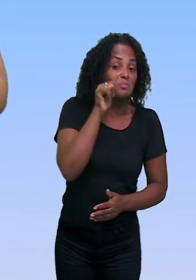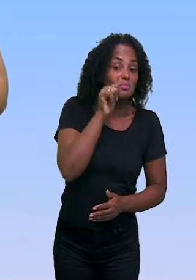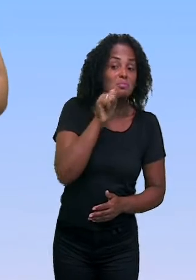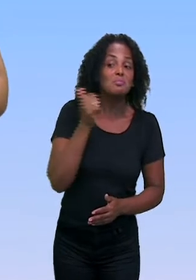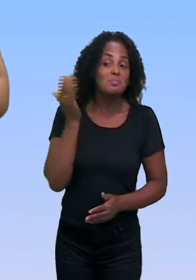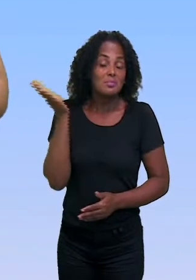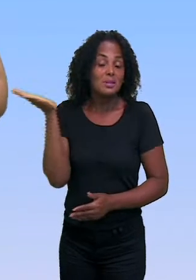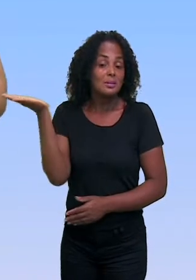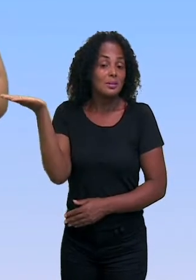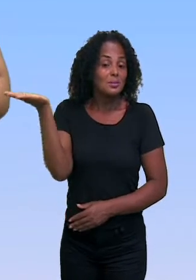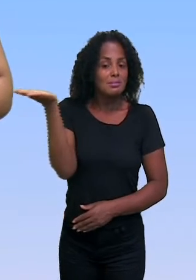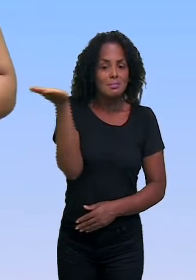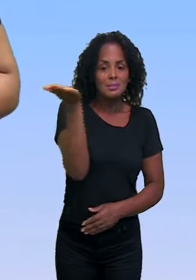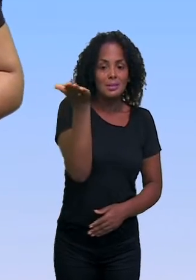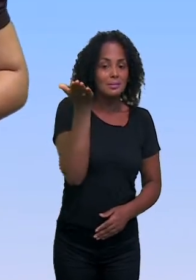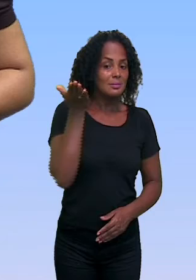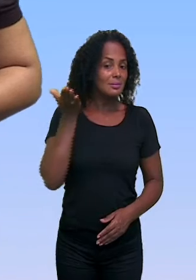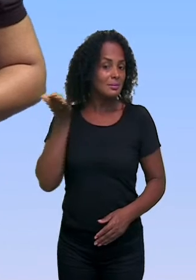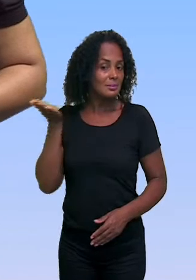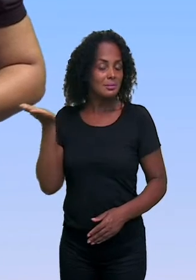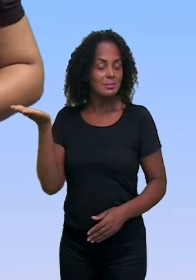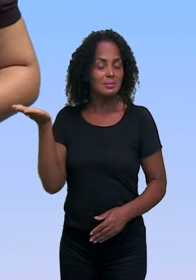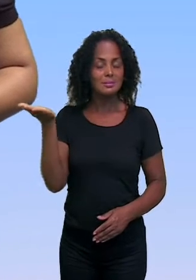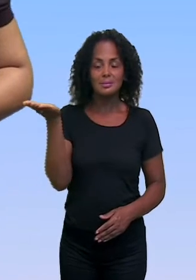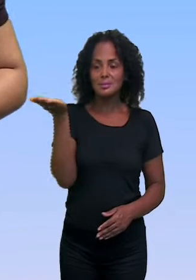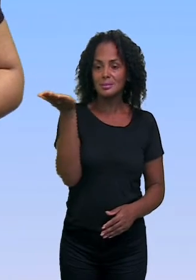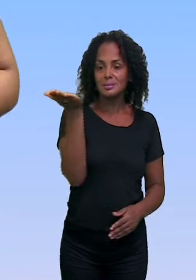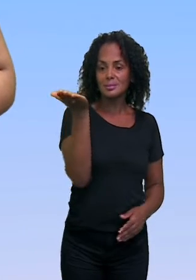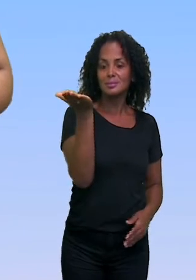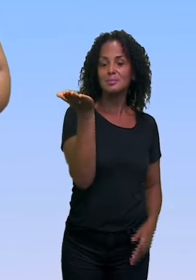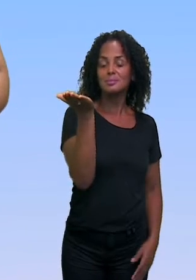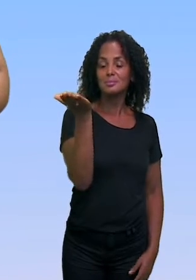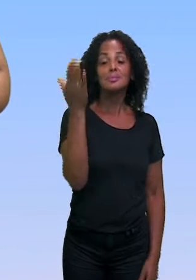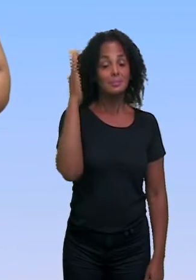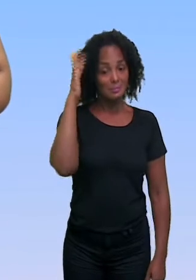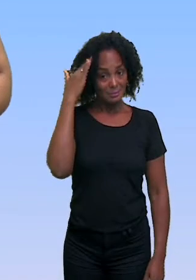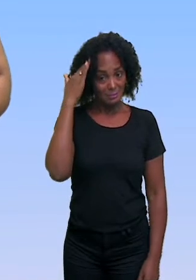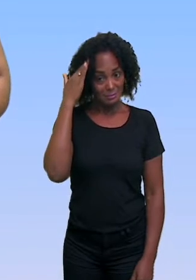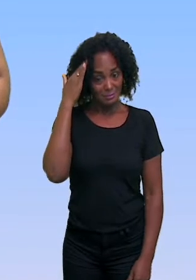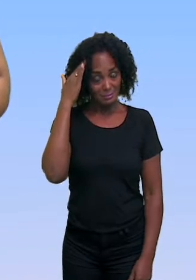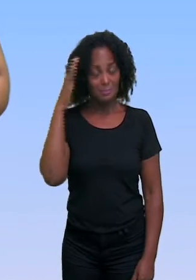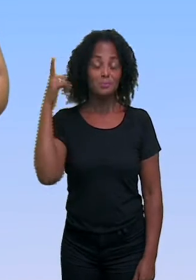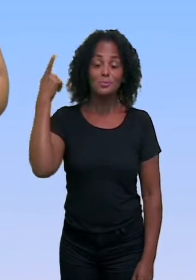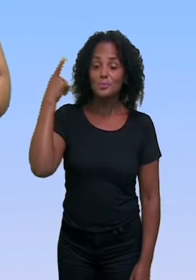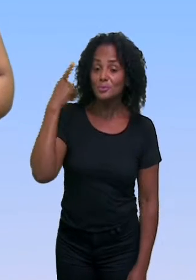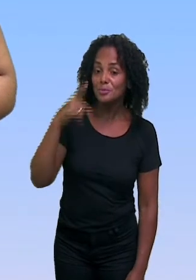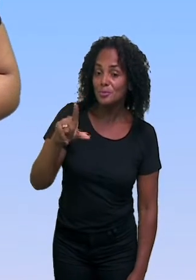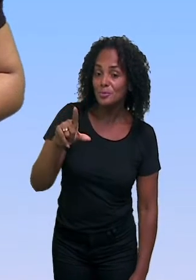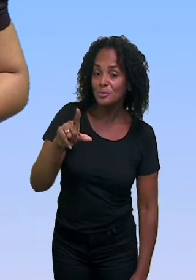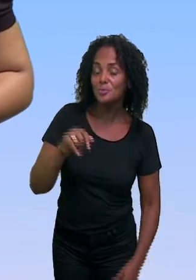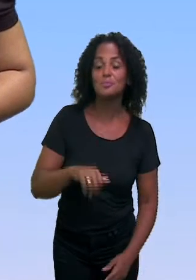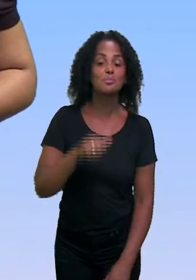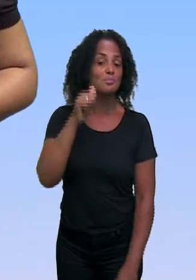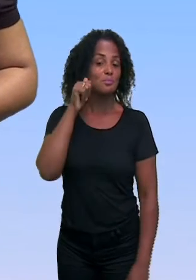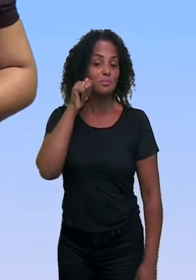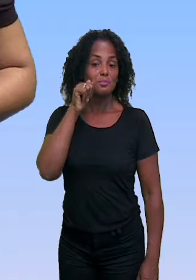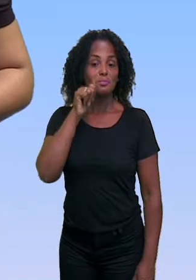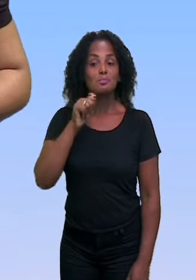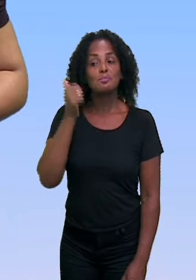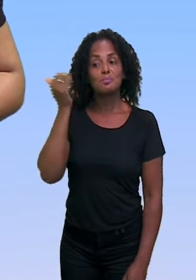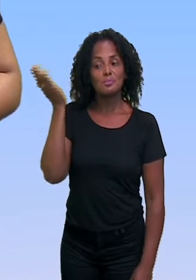linhas waitress the waitress repeti After